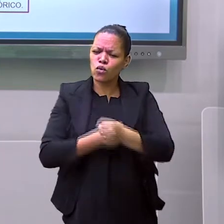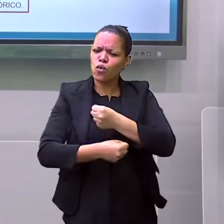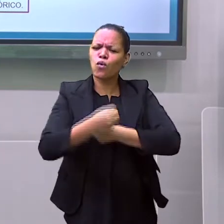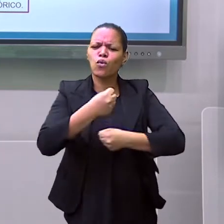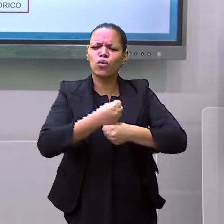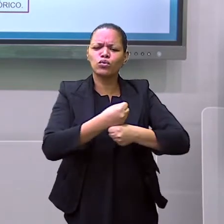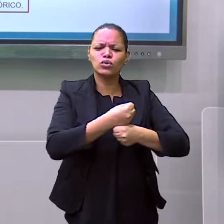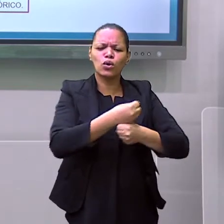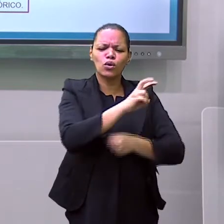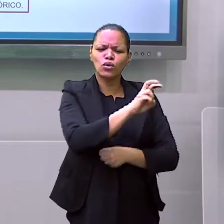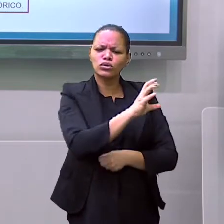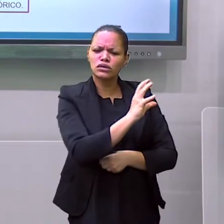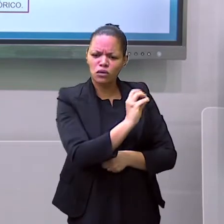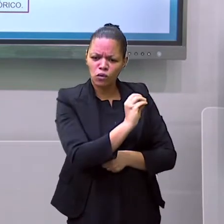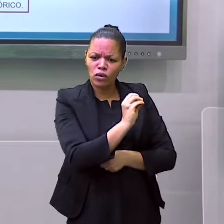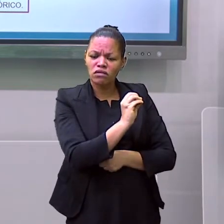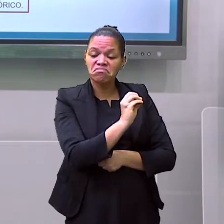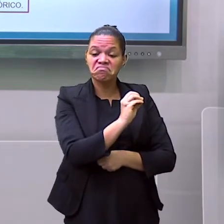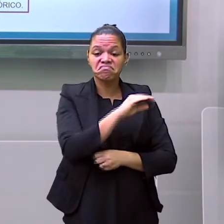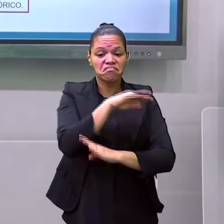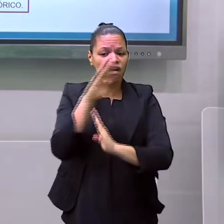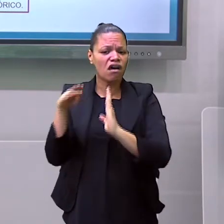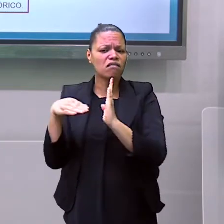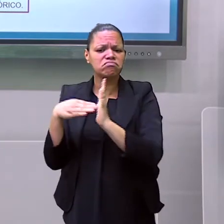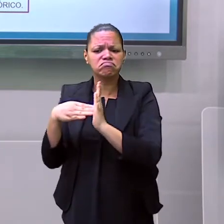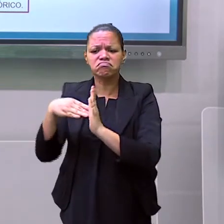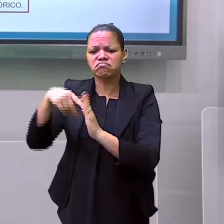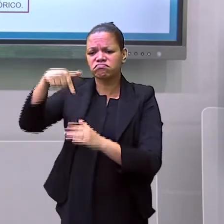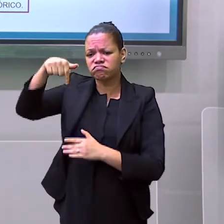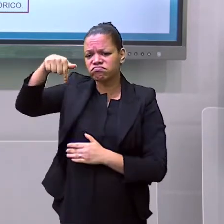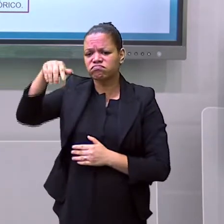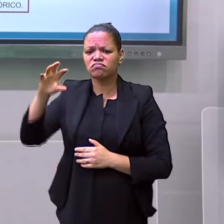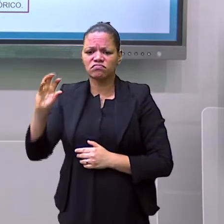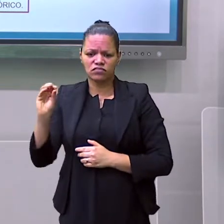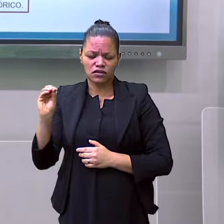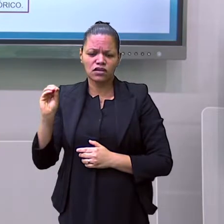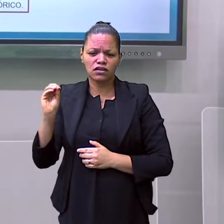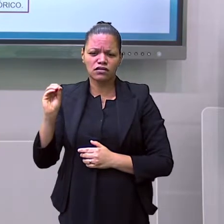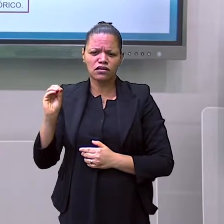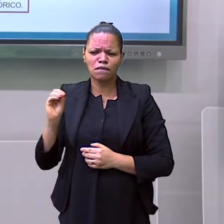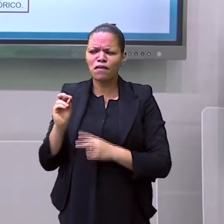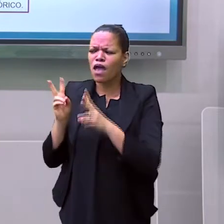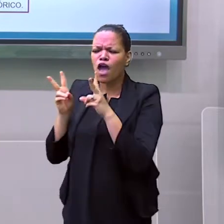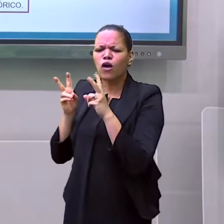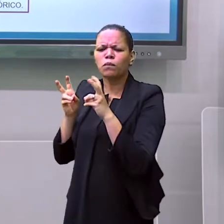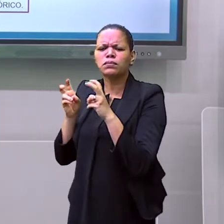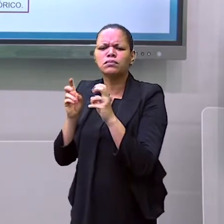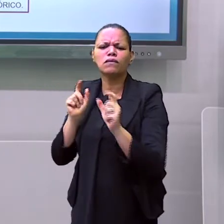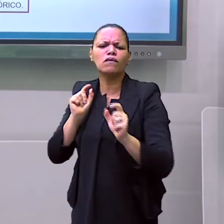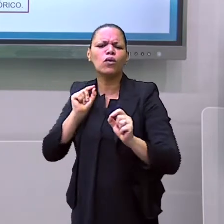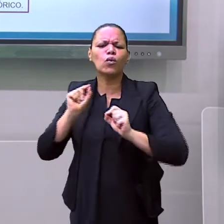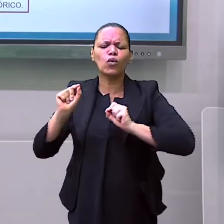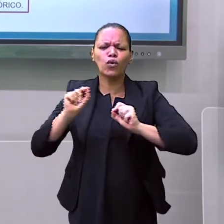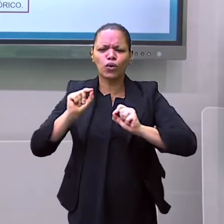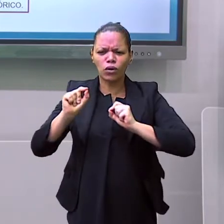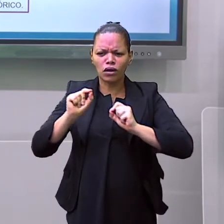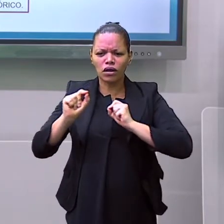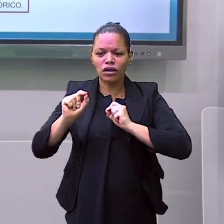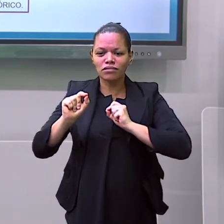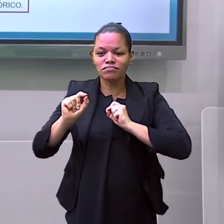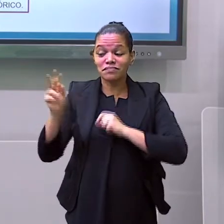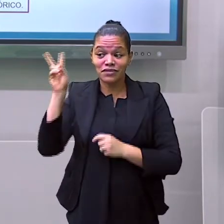70. Observamos que para contar a história, o tempo cronológico e o histórico, eles estão